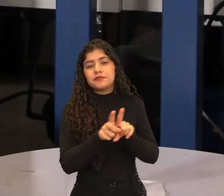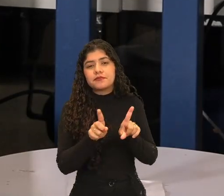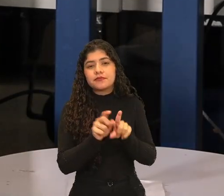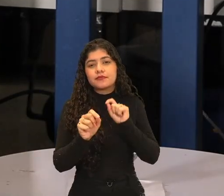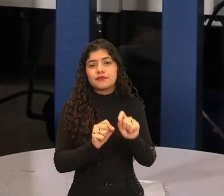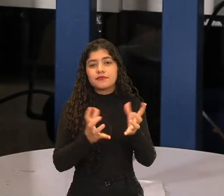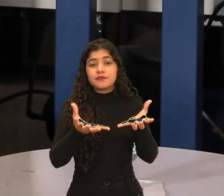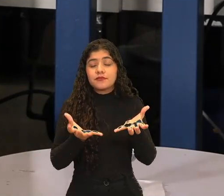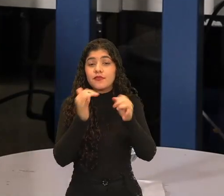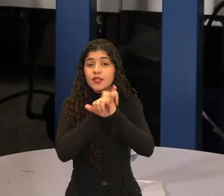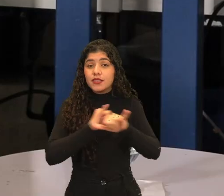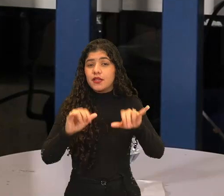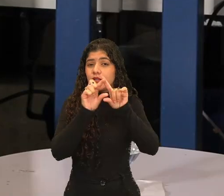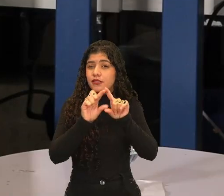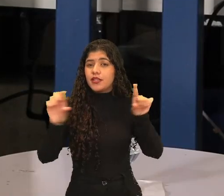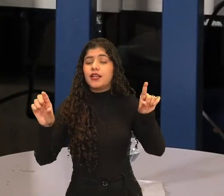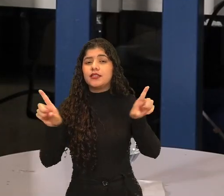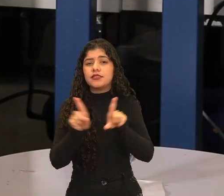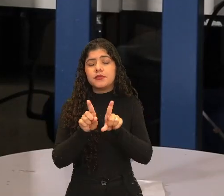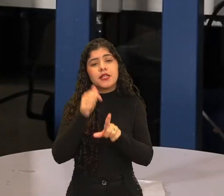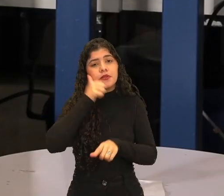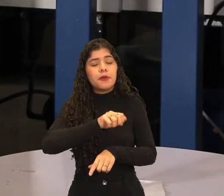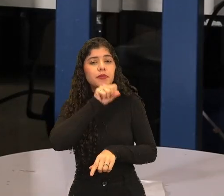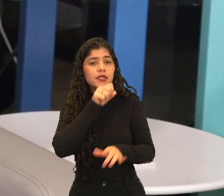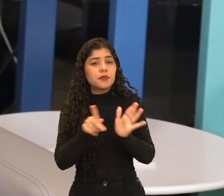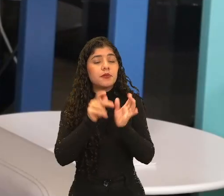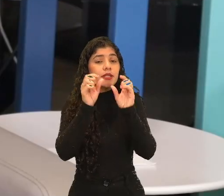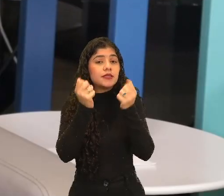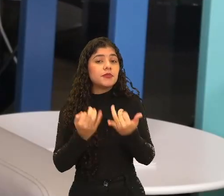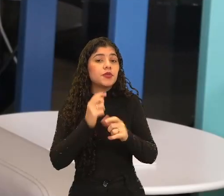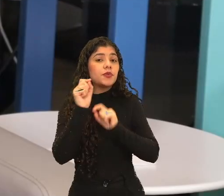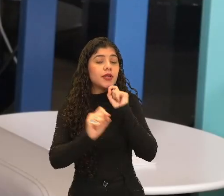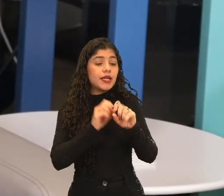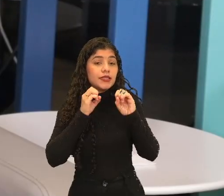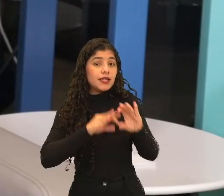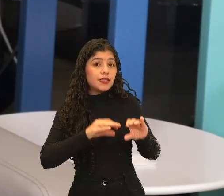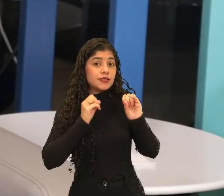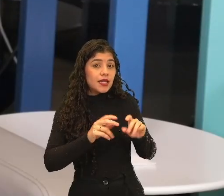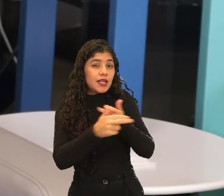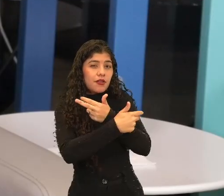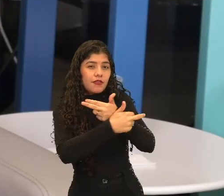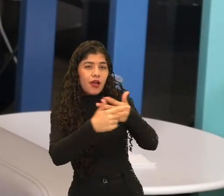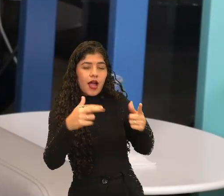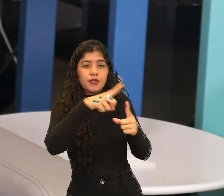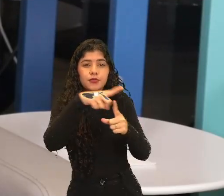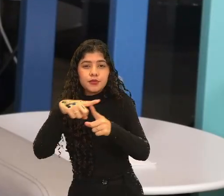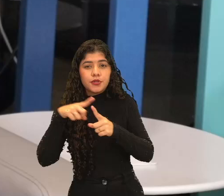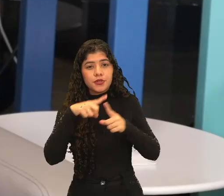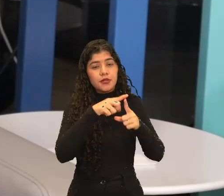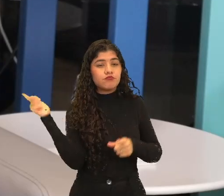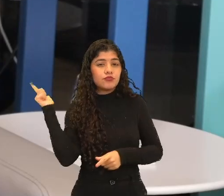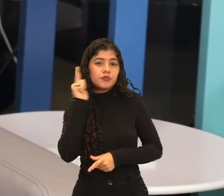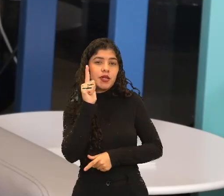E eu quero deixar aqui uma frase que é de uma mãe também, que ela diz o seguinte: ensina-me de várias maneiras, pois sou capaz de